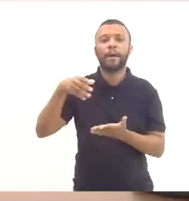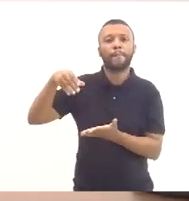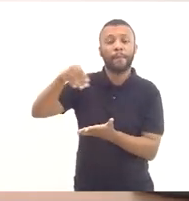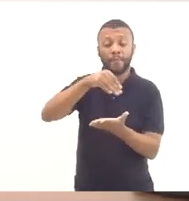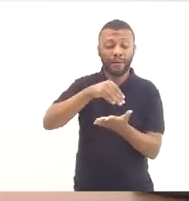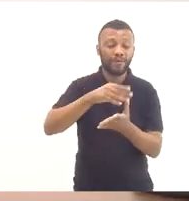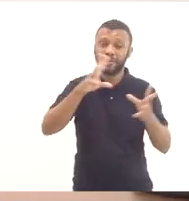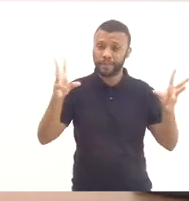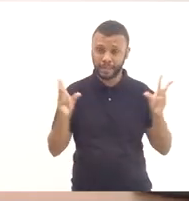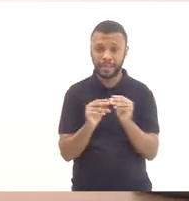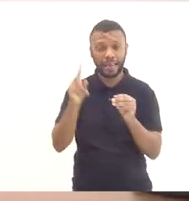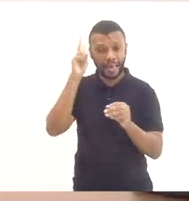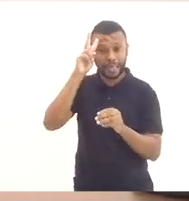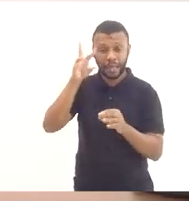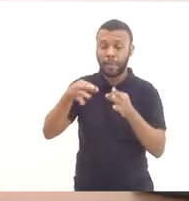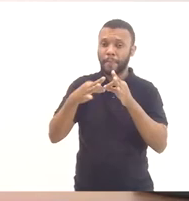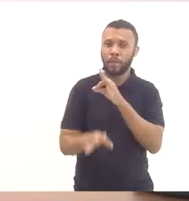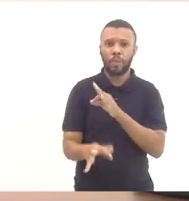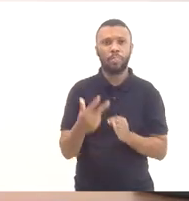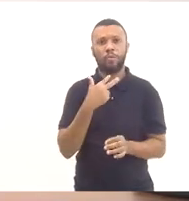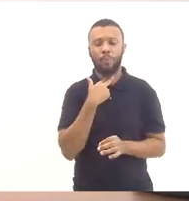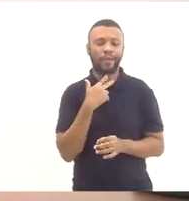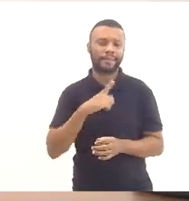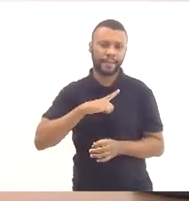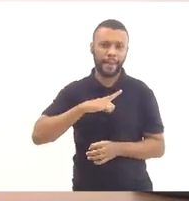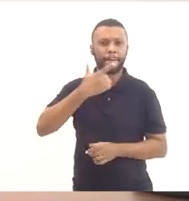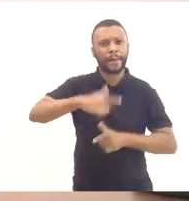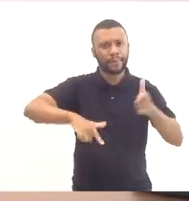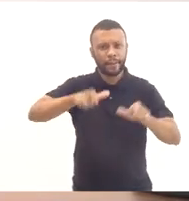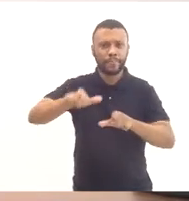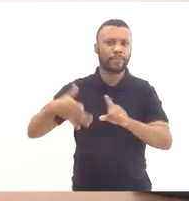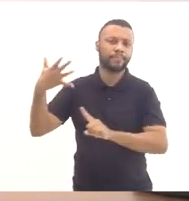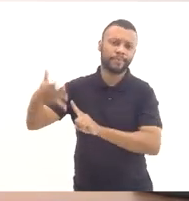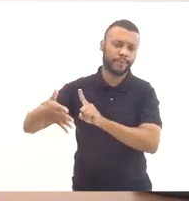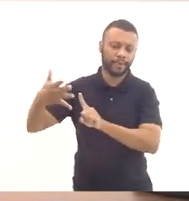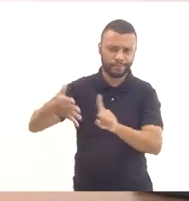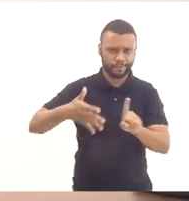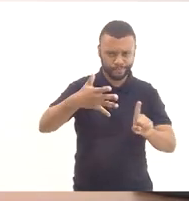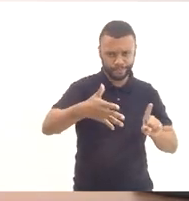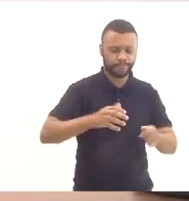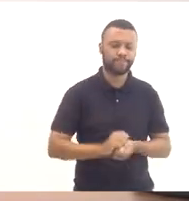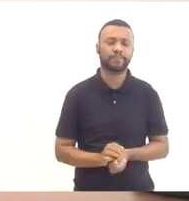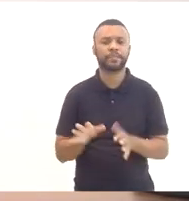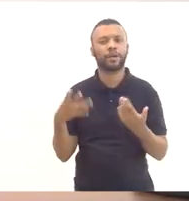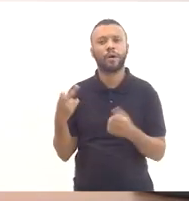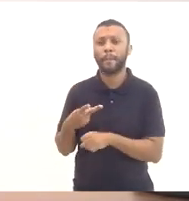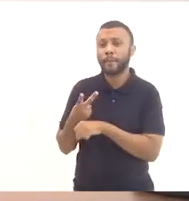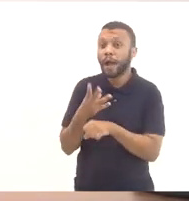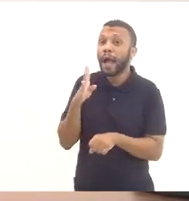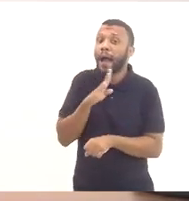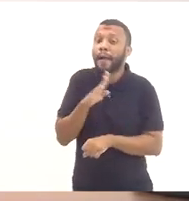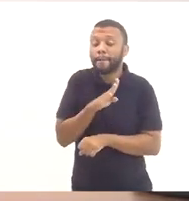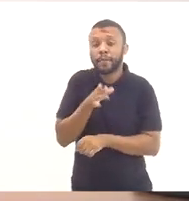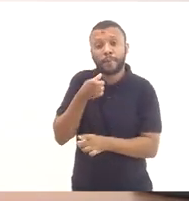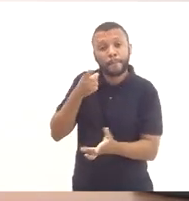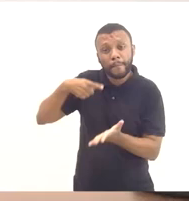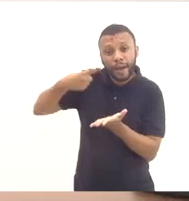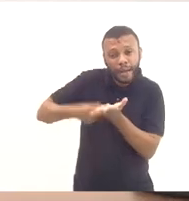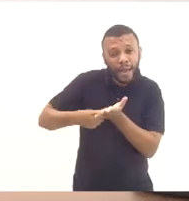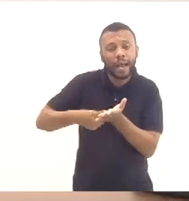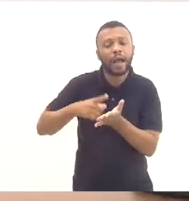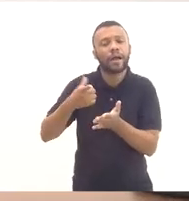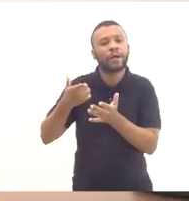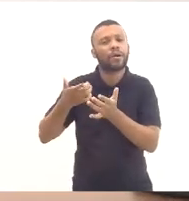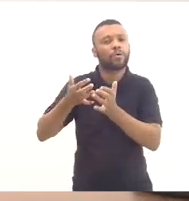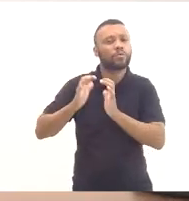breve que essa história grande e eu não posso tomar amanhã que tem mais gente para falar e e eu procurei o neuro rapidamente conseguiu o meu rápido